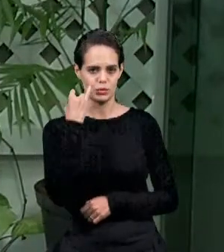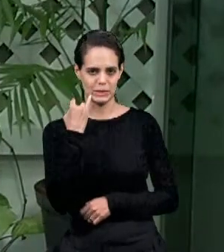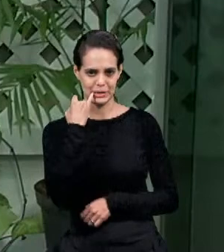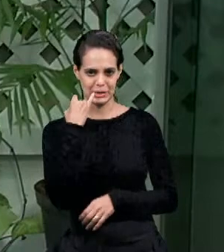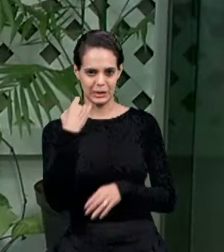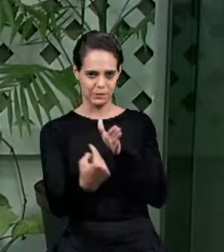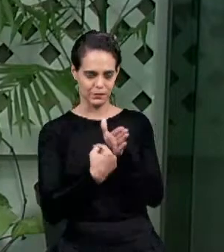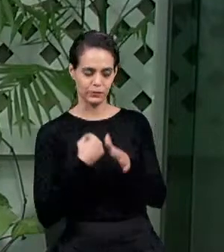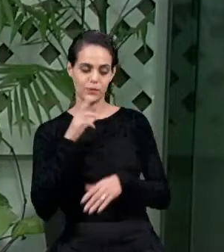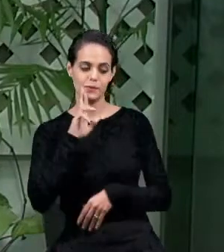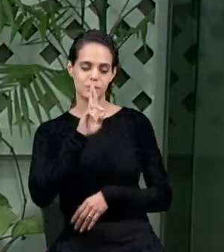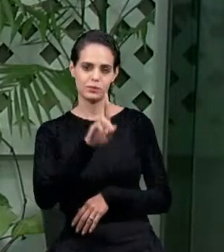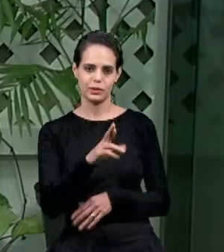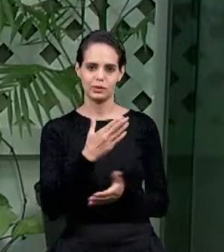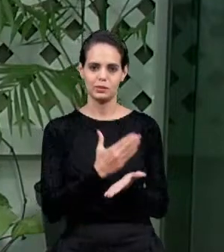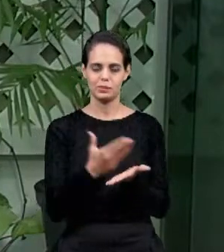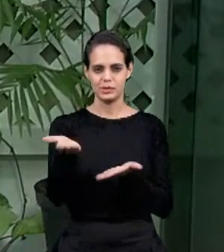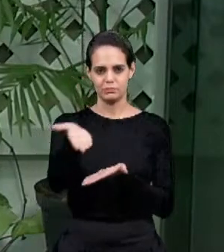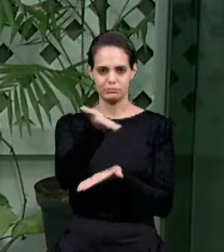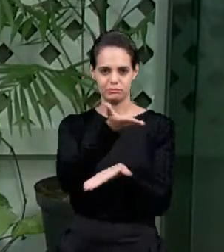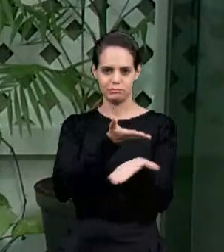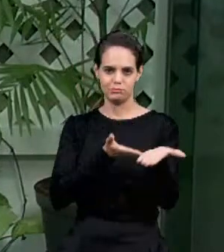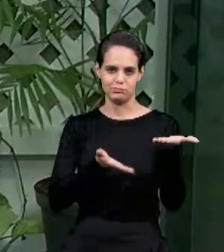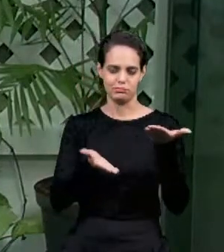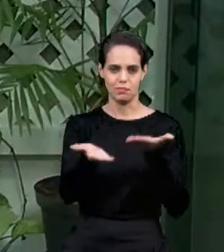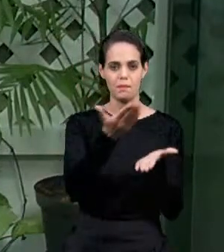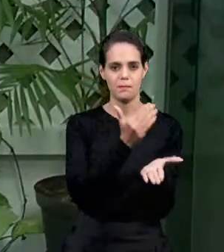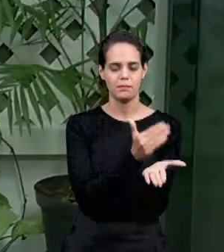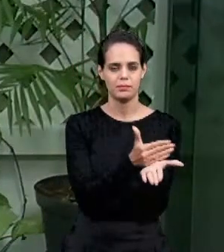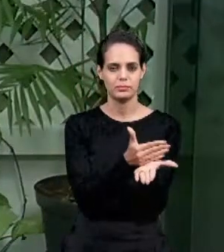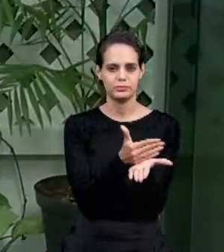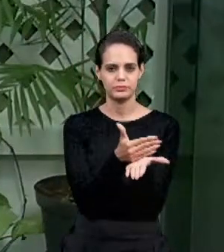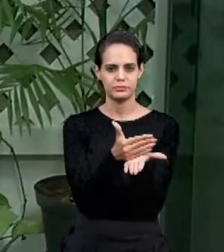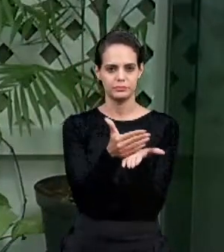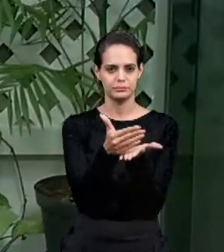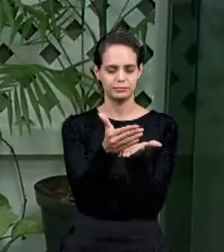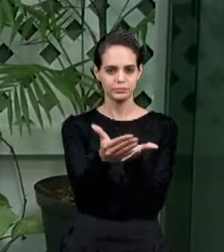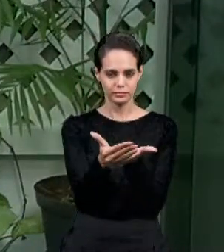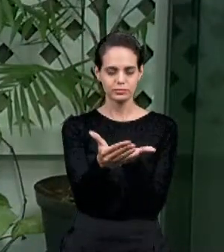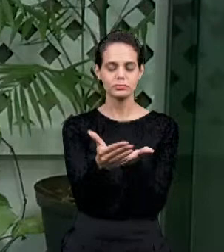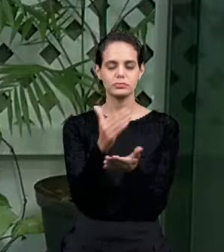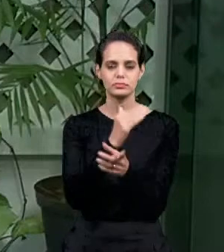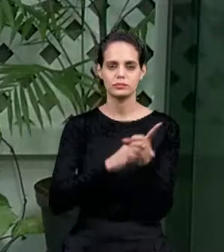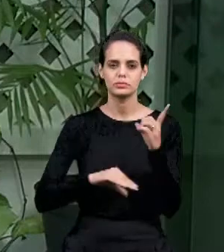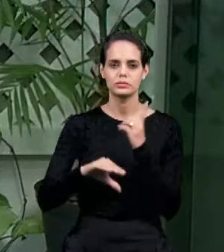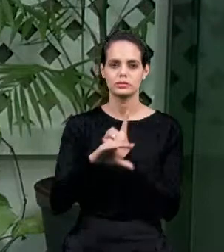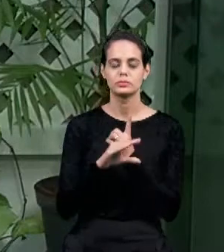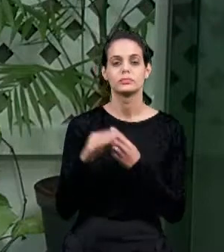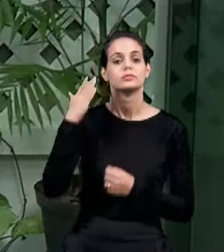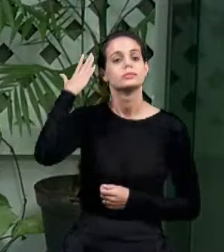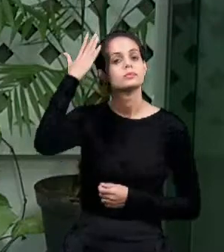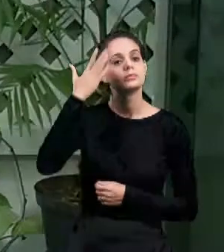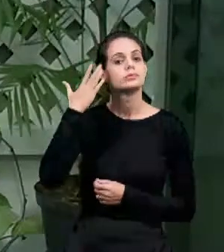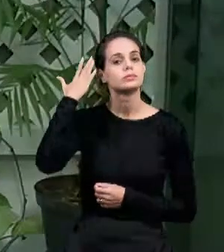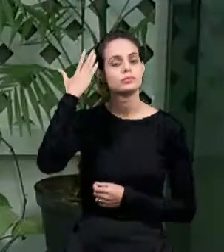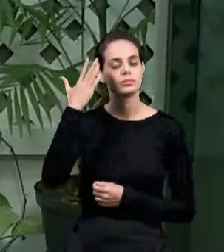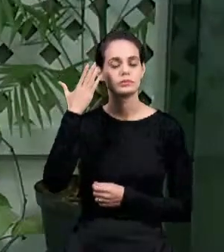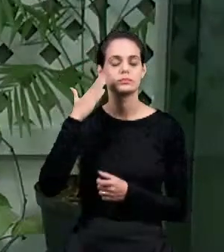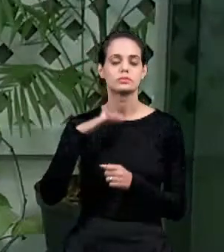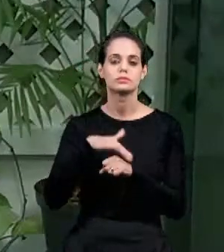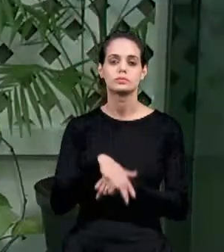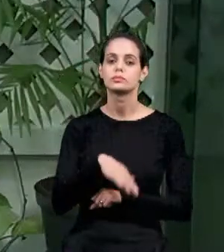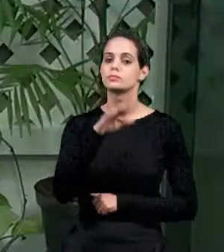interação inicial para o nosso culto, para a nossa mensagem dessa noite, estamos dando essa resposta.